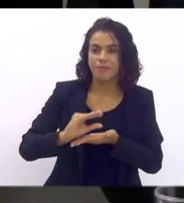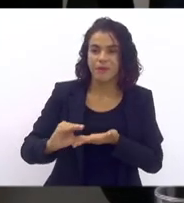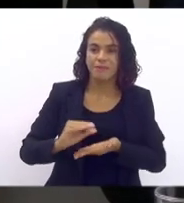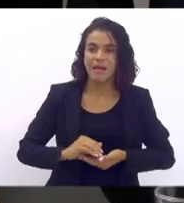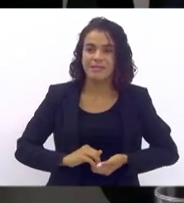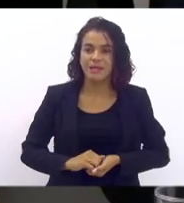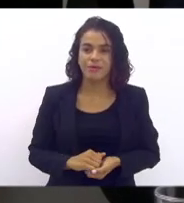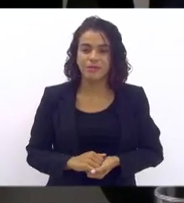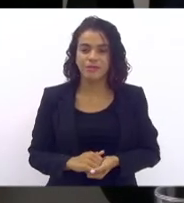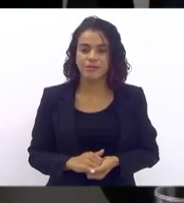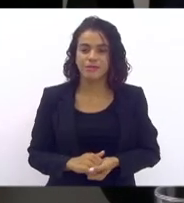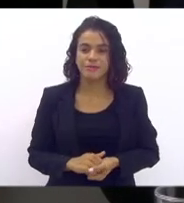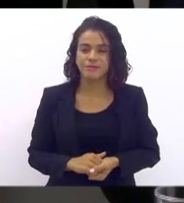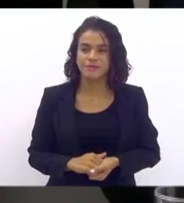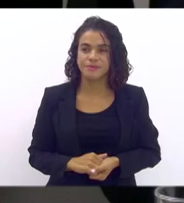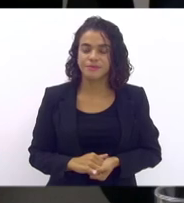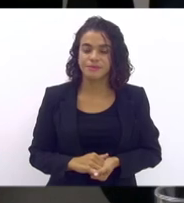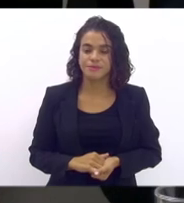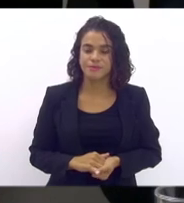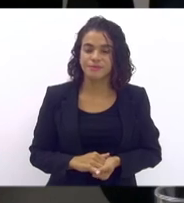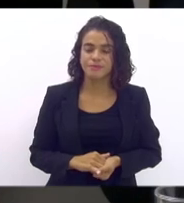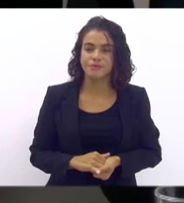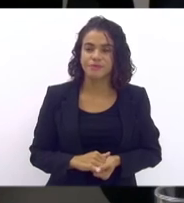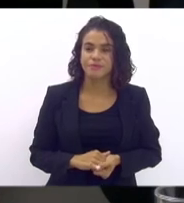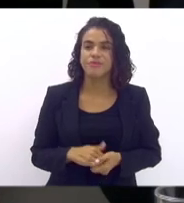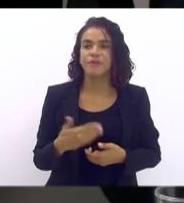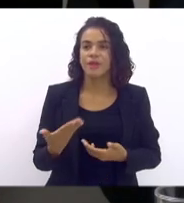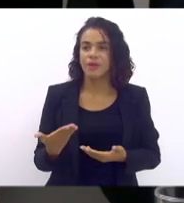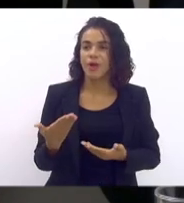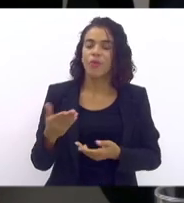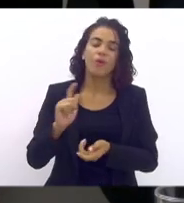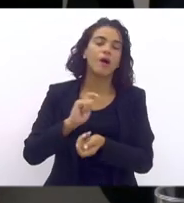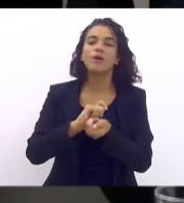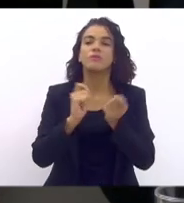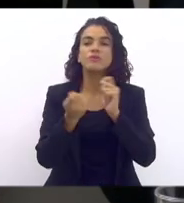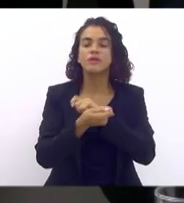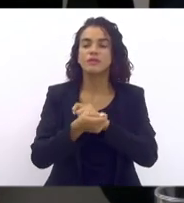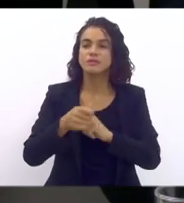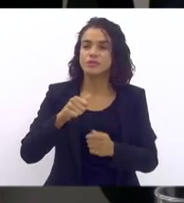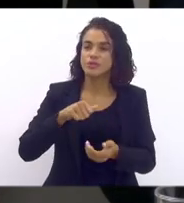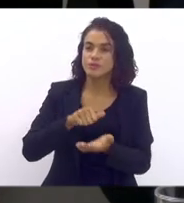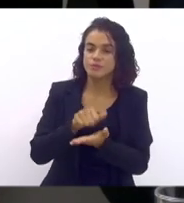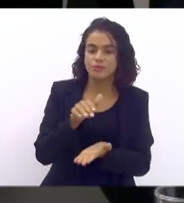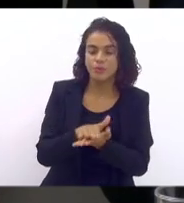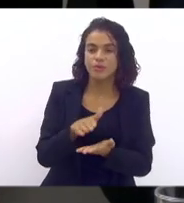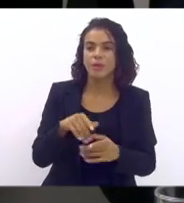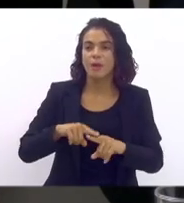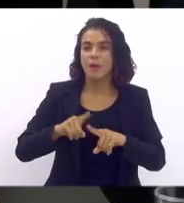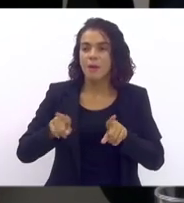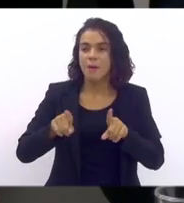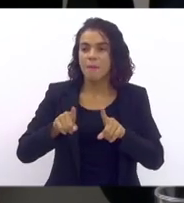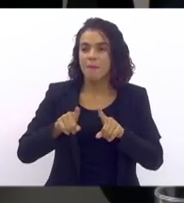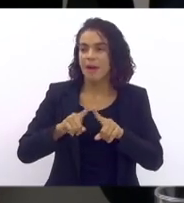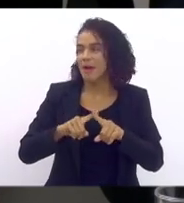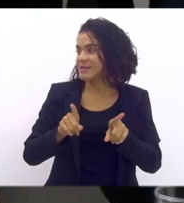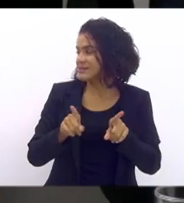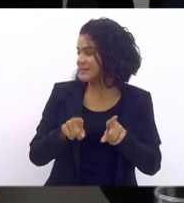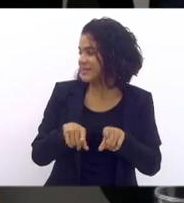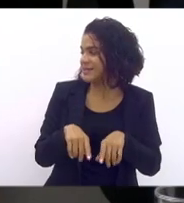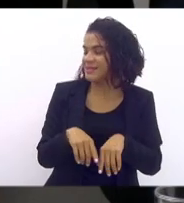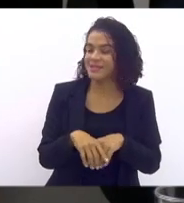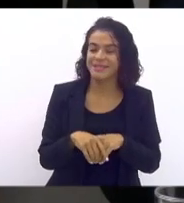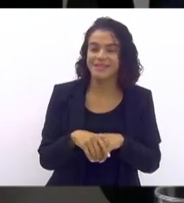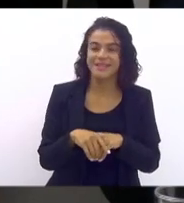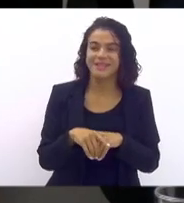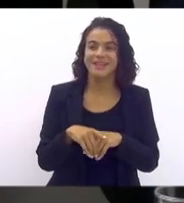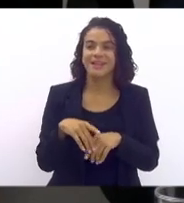próxima então a gente conseguiu por uma conversão de multa né fazer uma contratação de um sistema que integra todas as embarcações